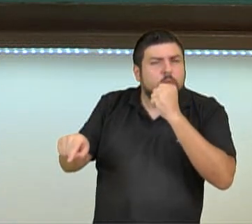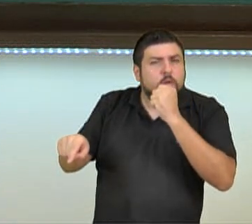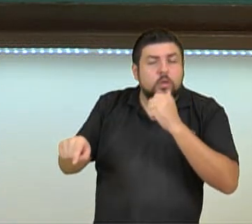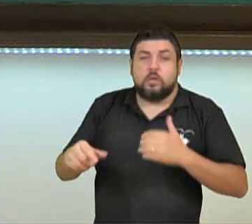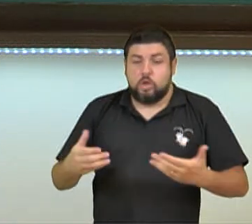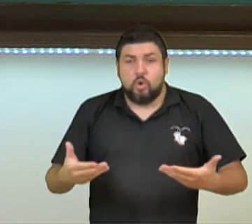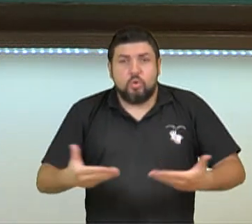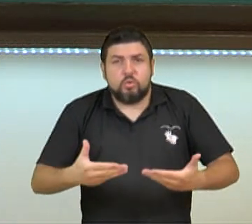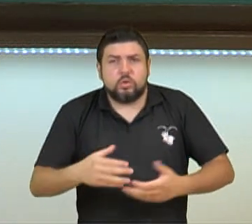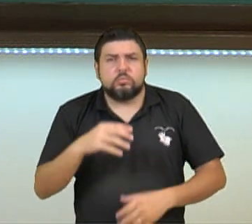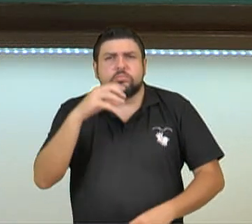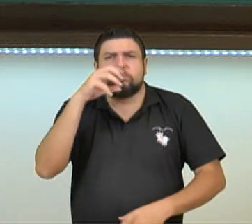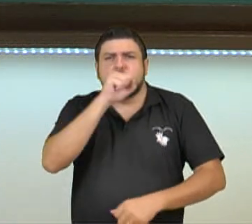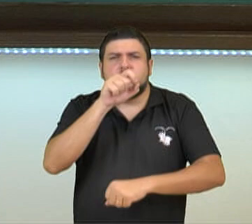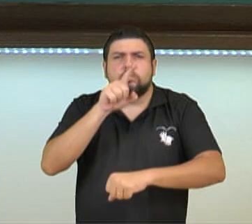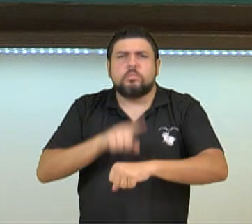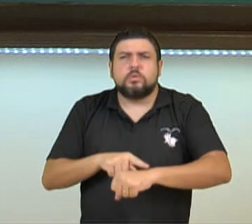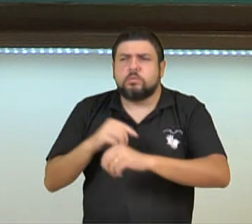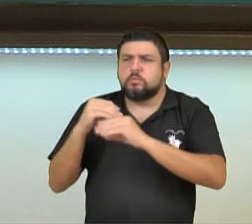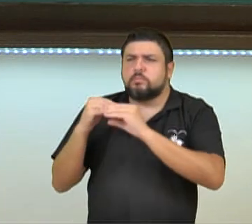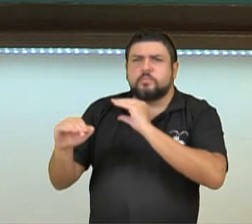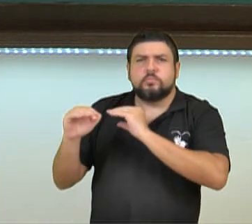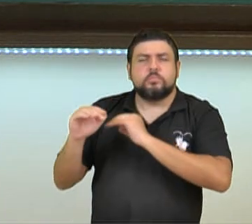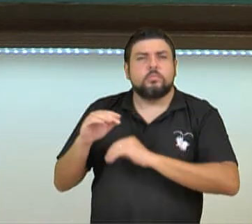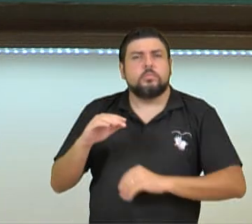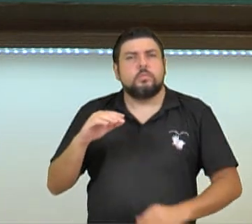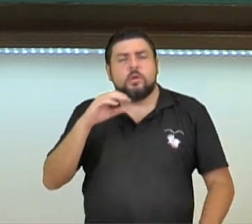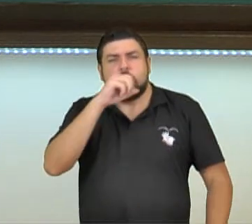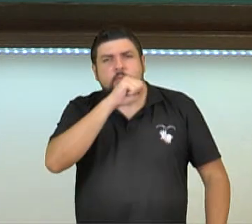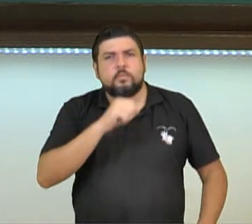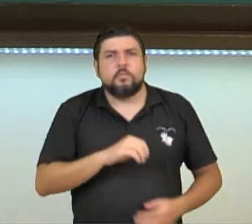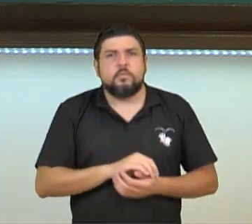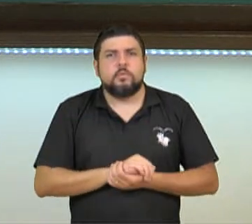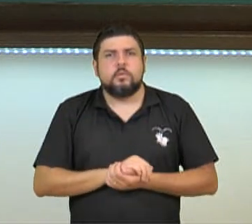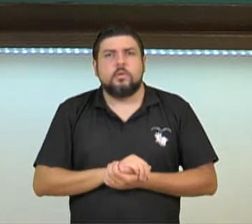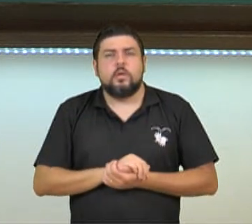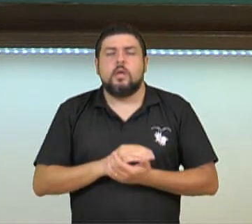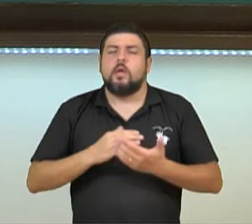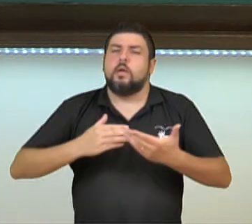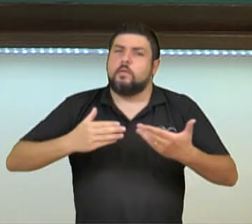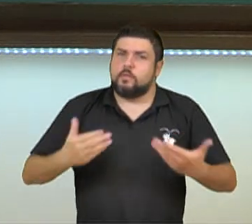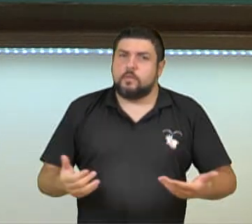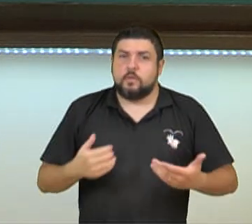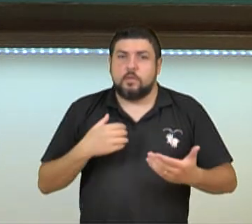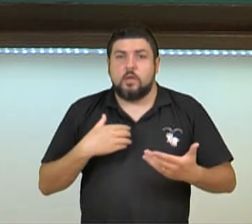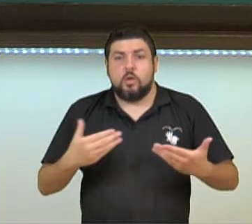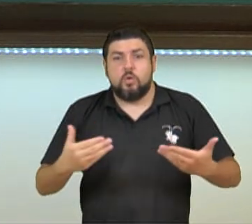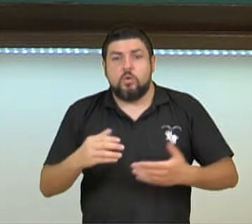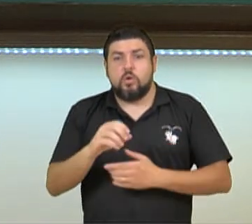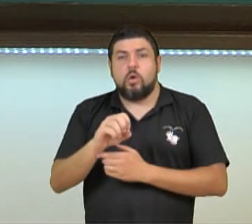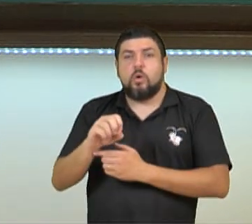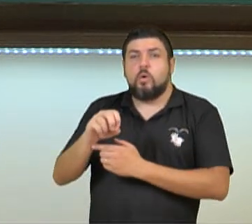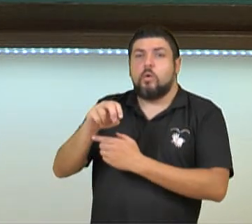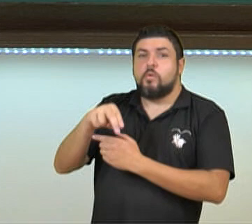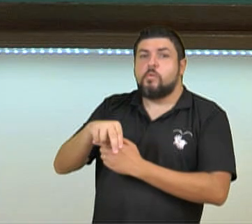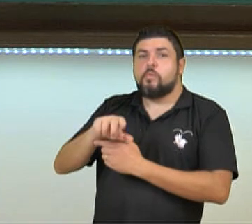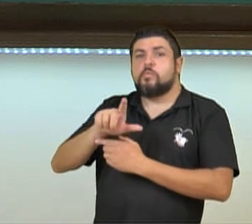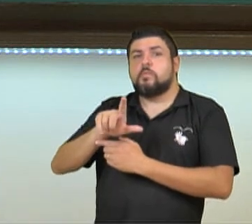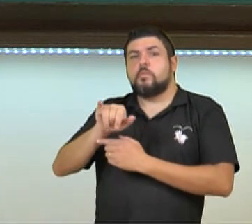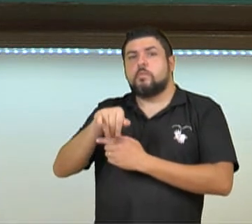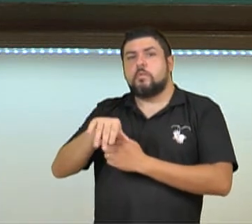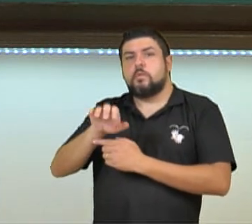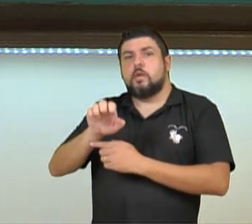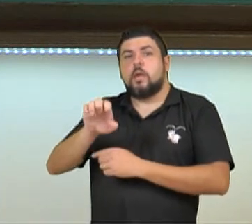processo online. Esta interação, este processo de sistema online acontece num momento bem